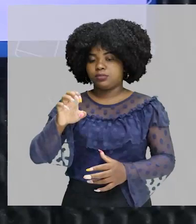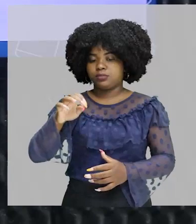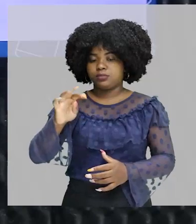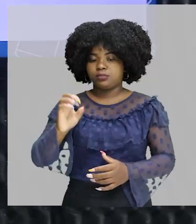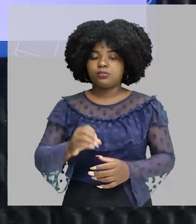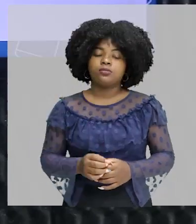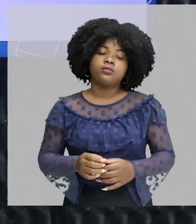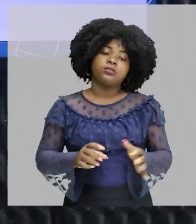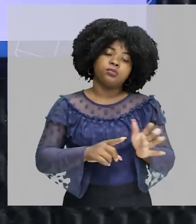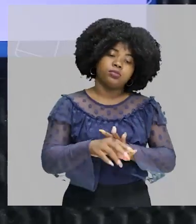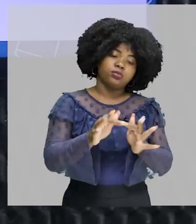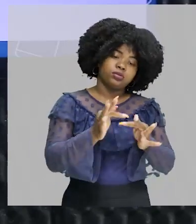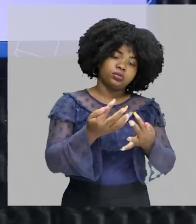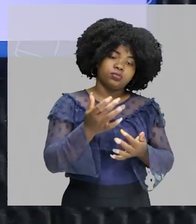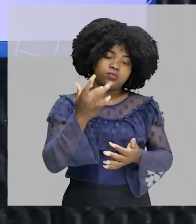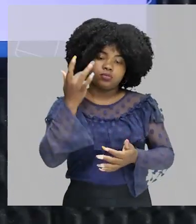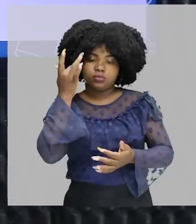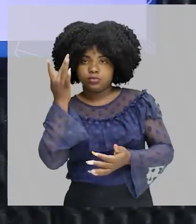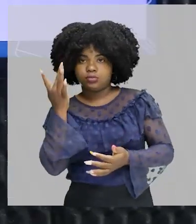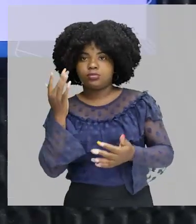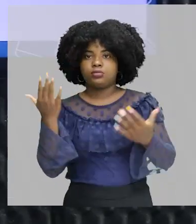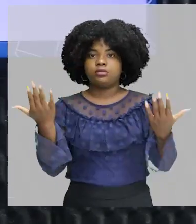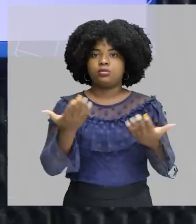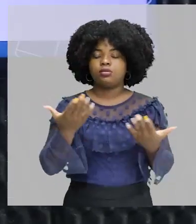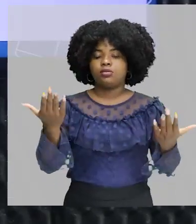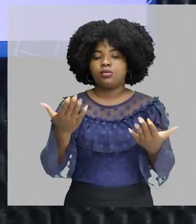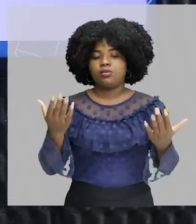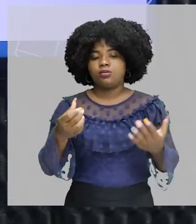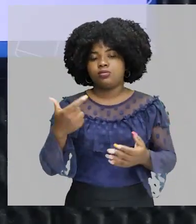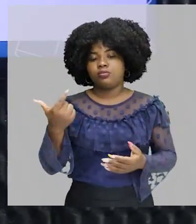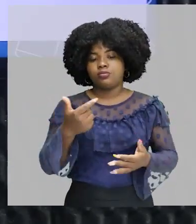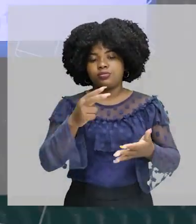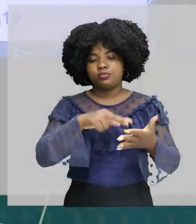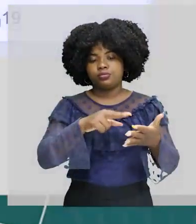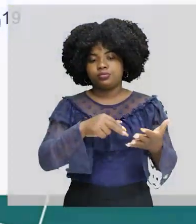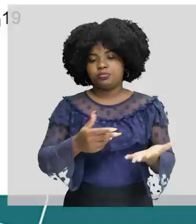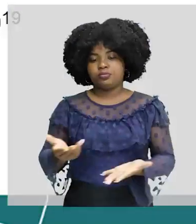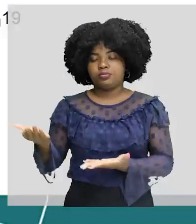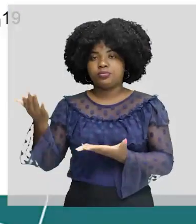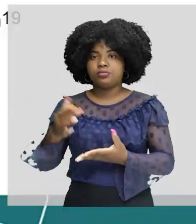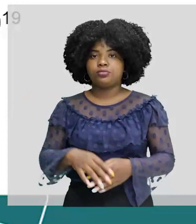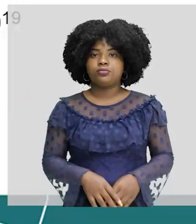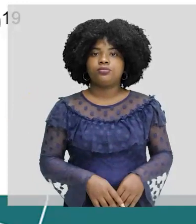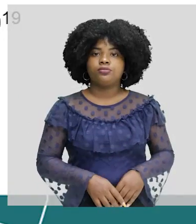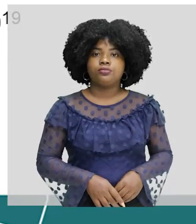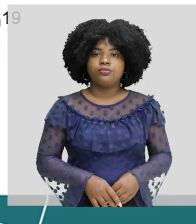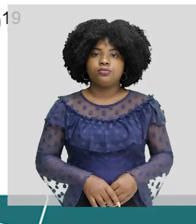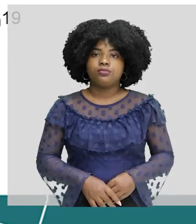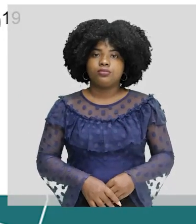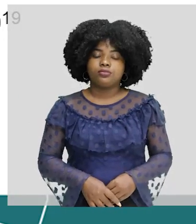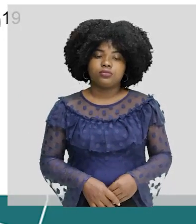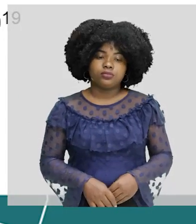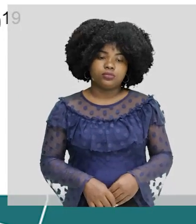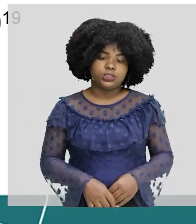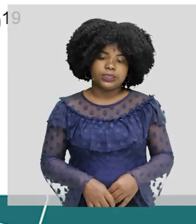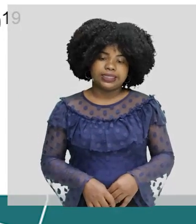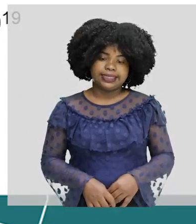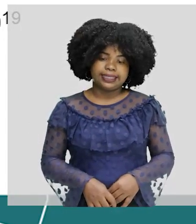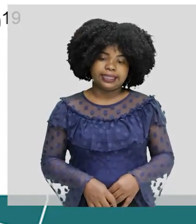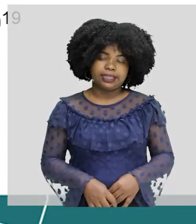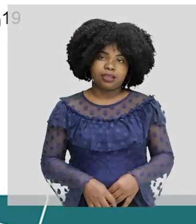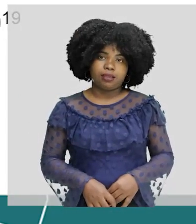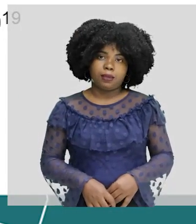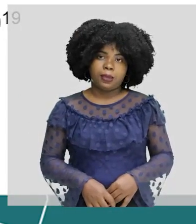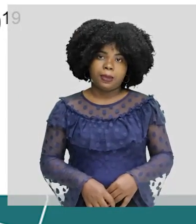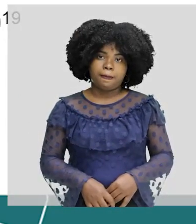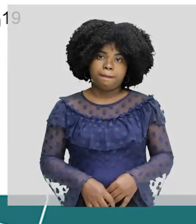Questão simples, questão fácil. Vamos para mais uma. Numa chapa de raio-x, após revelada,